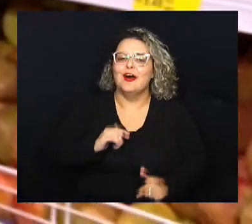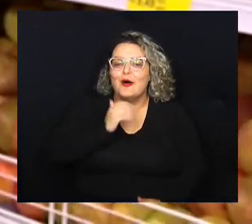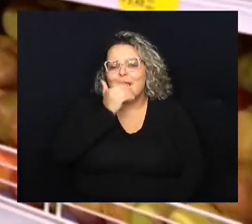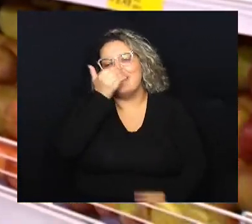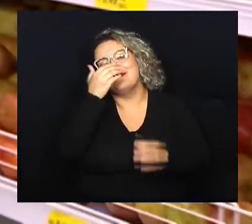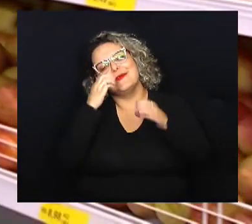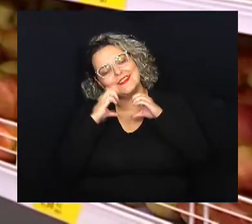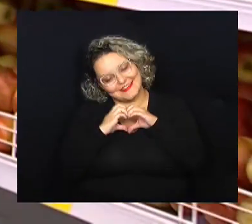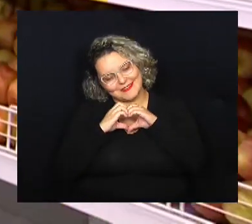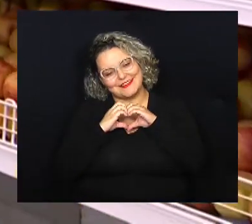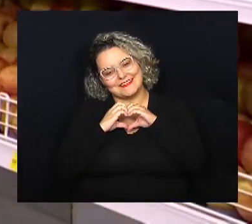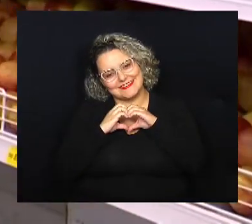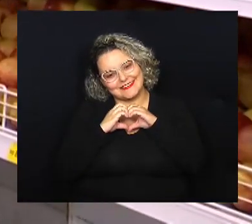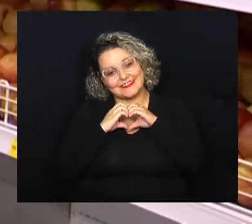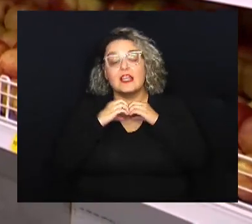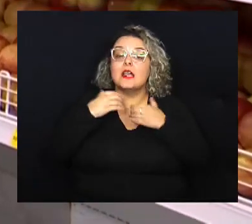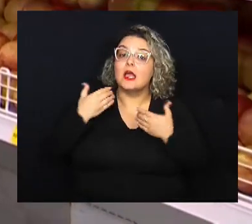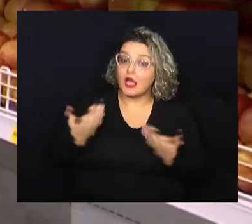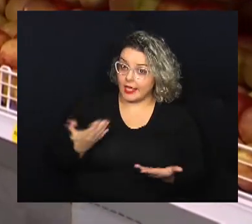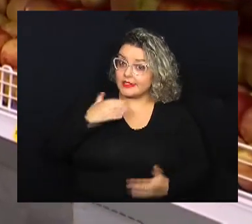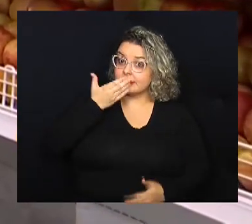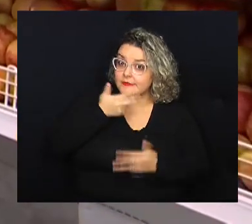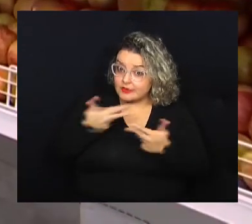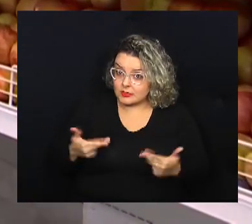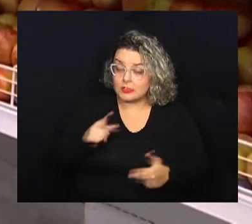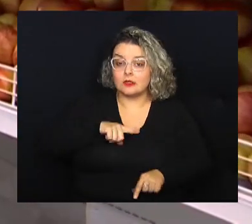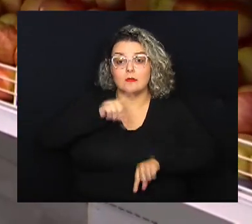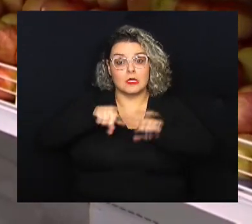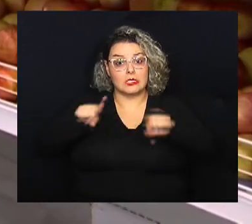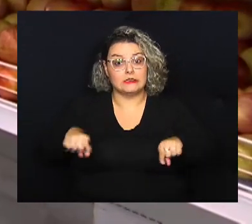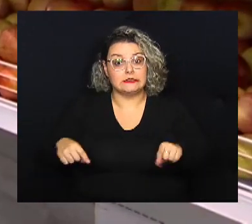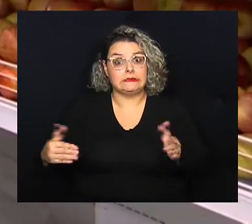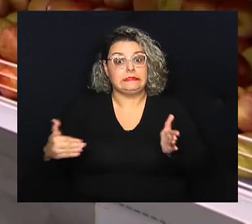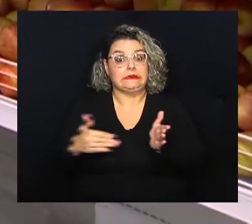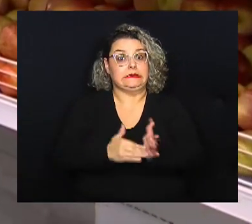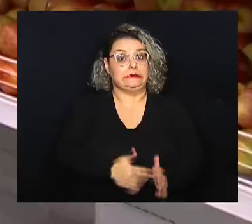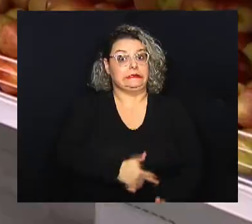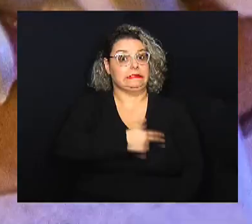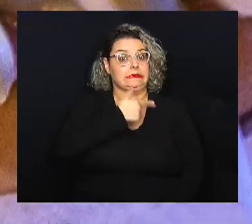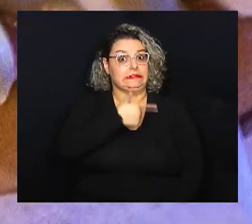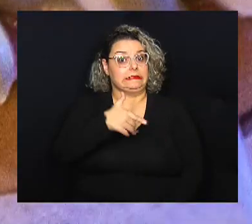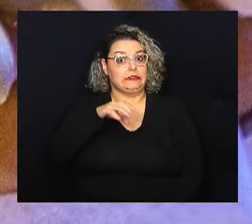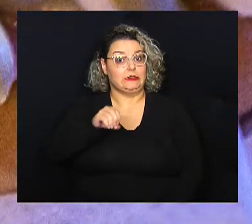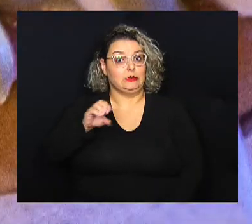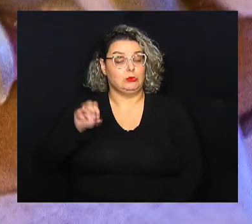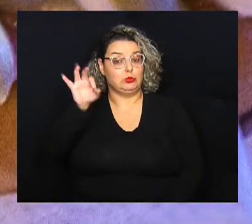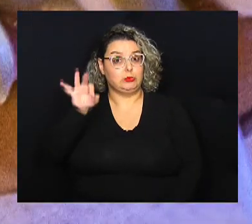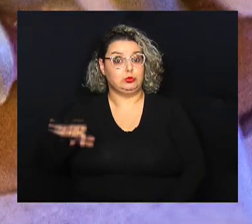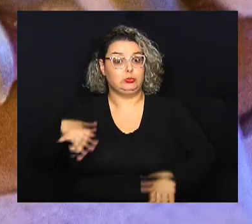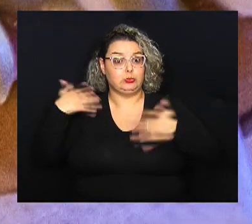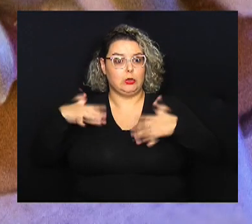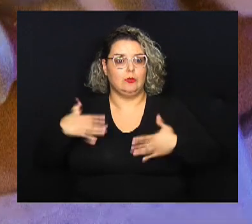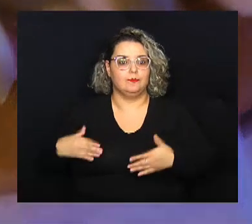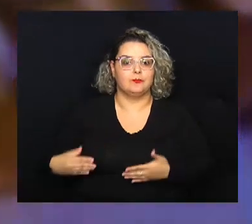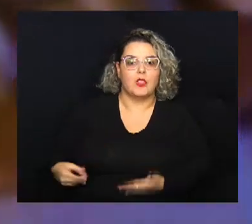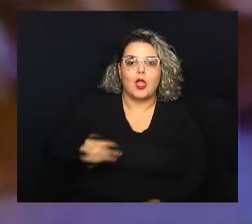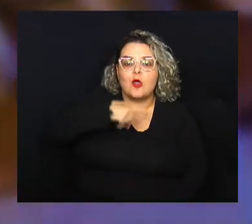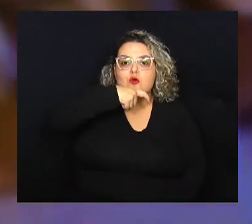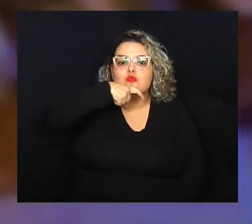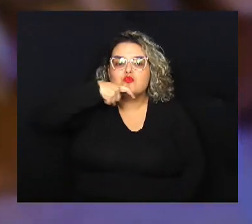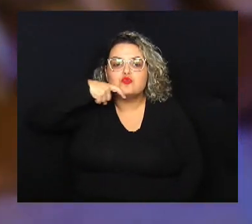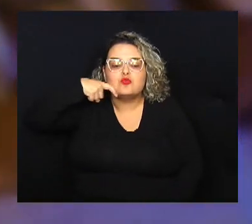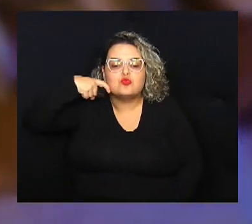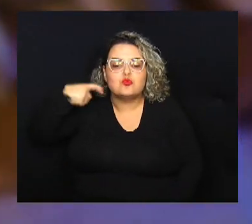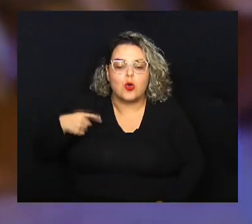do amor. Esta fruta teve uma variação de até 200%. A maionese em sachê está